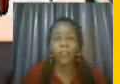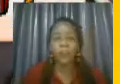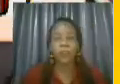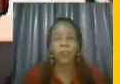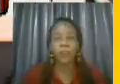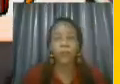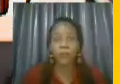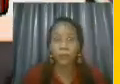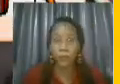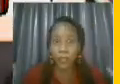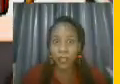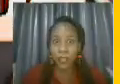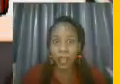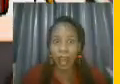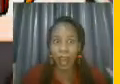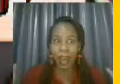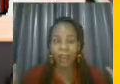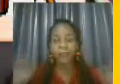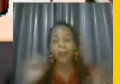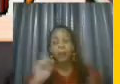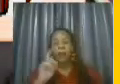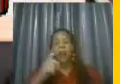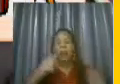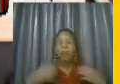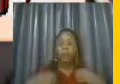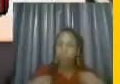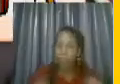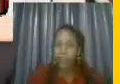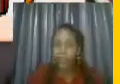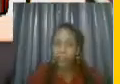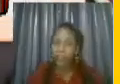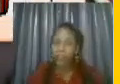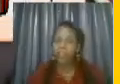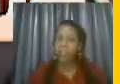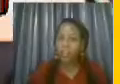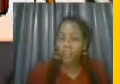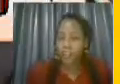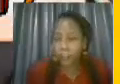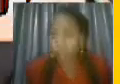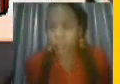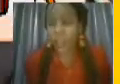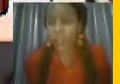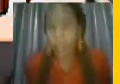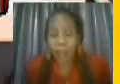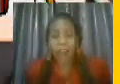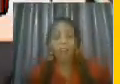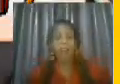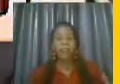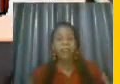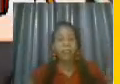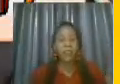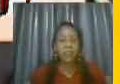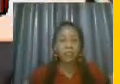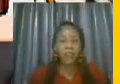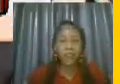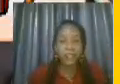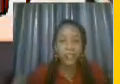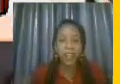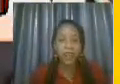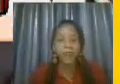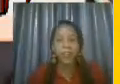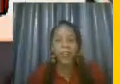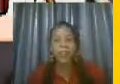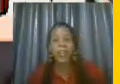Hoje estamos com música. Alguns de vocês, né, já devem ter escutado alguém falando